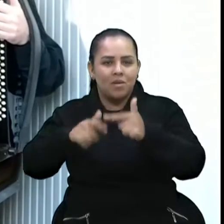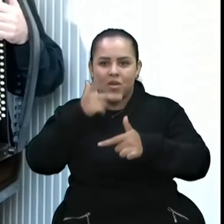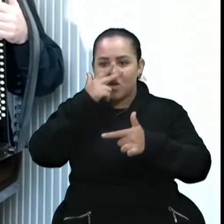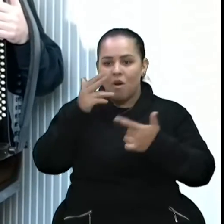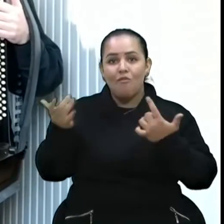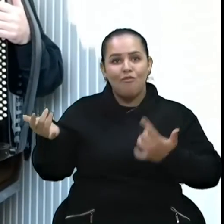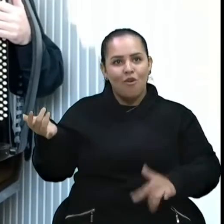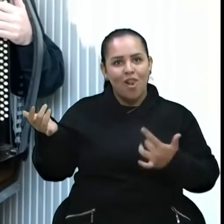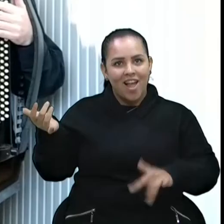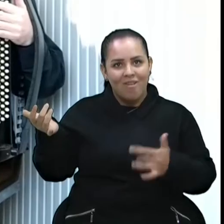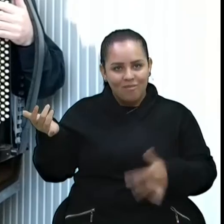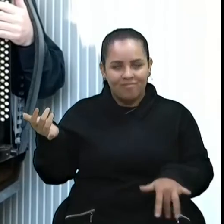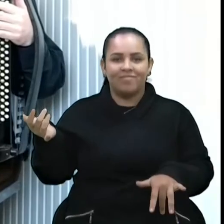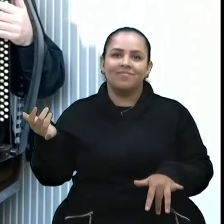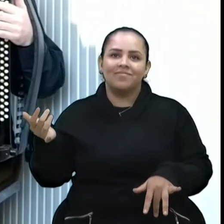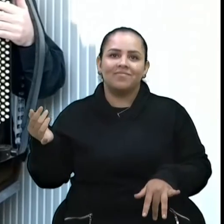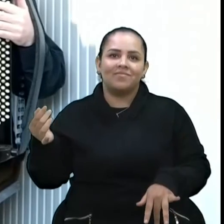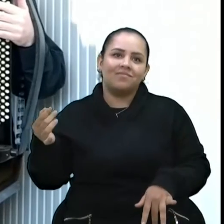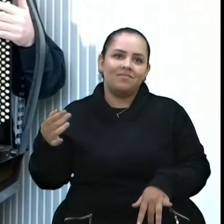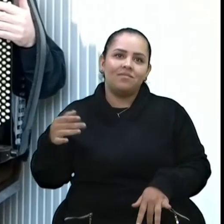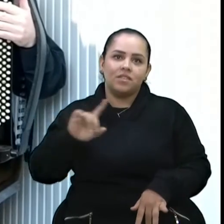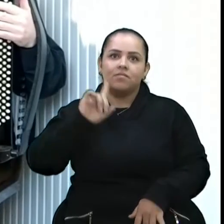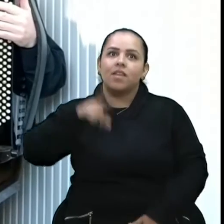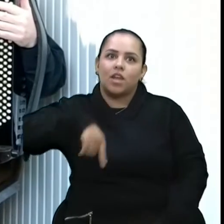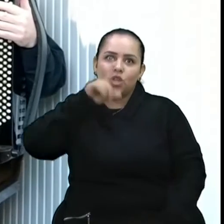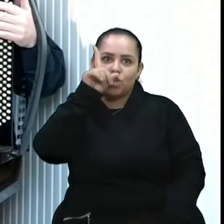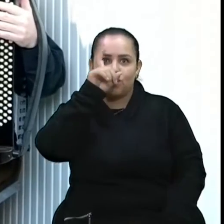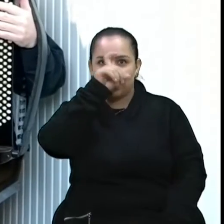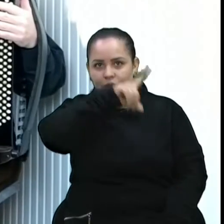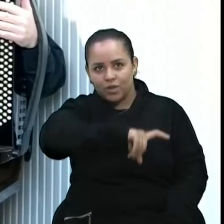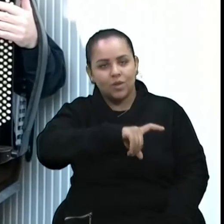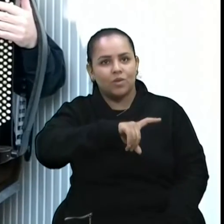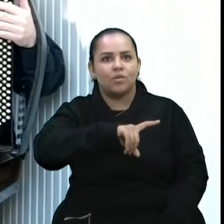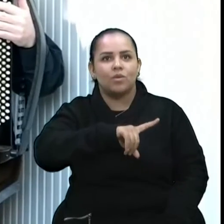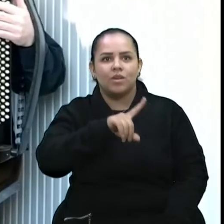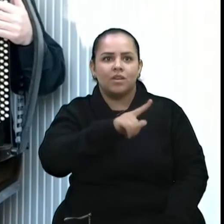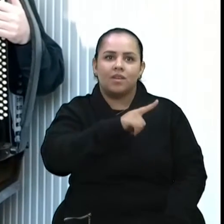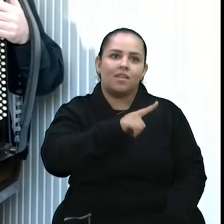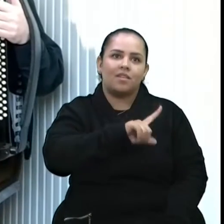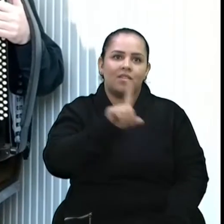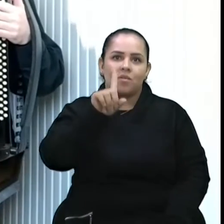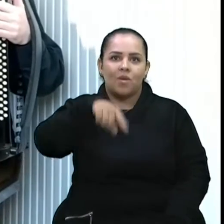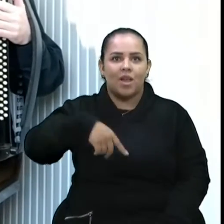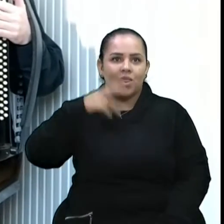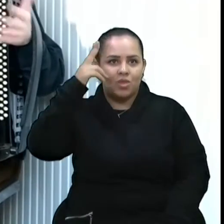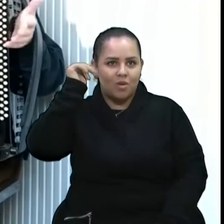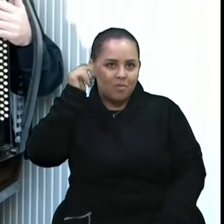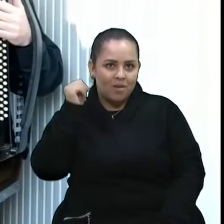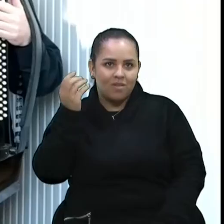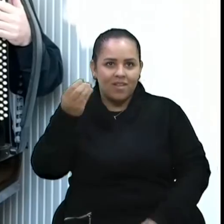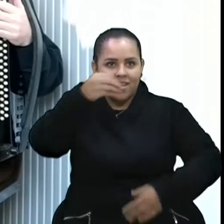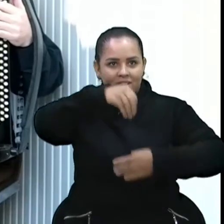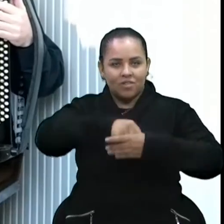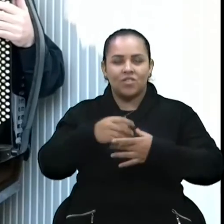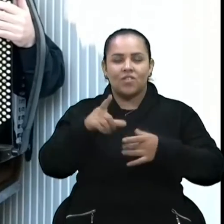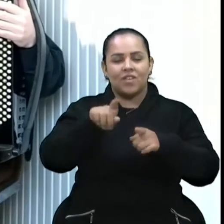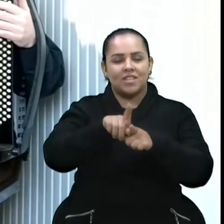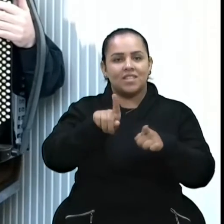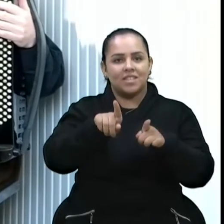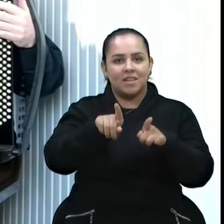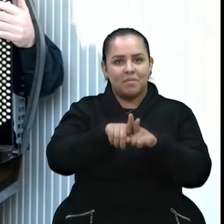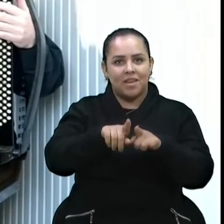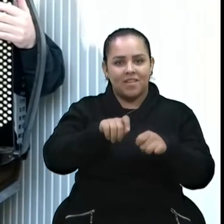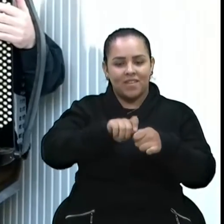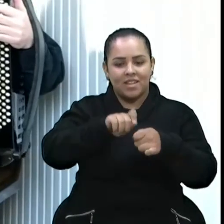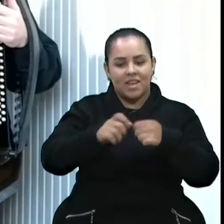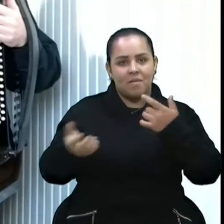acordes. Isso é algo assim extremamente complexo, né, e pouco comum dentro da linha dos baixistas, né, que a gente costuma